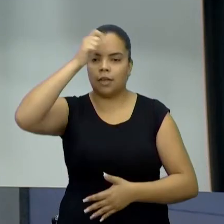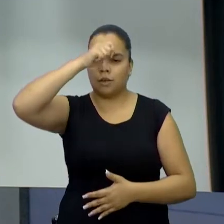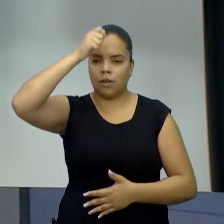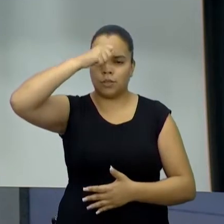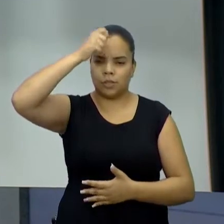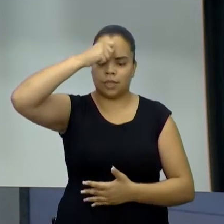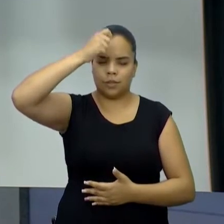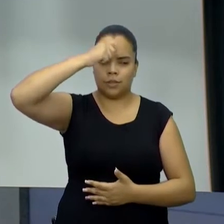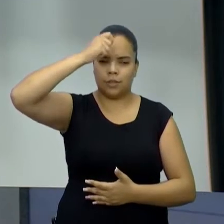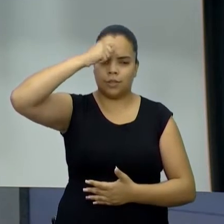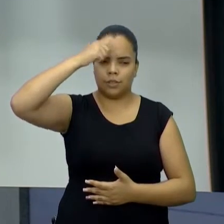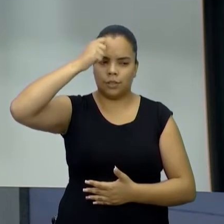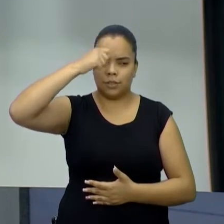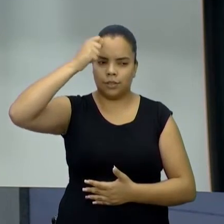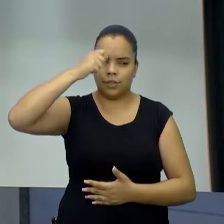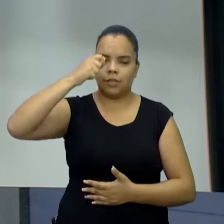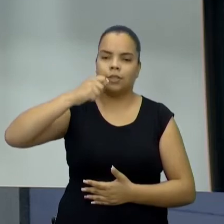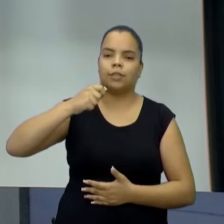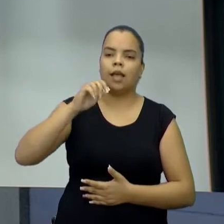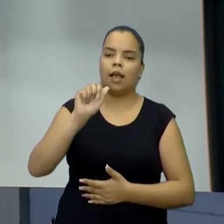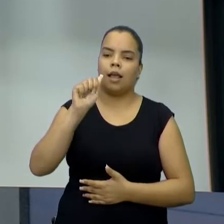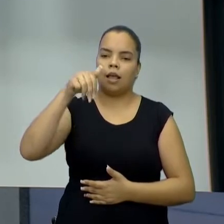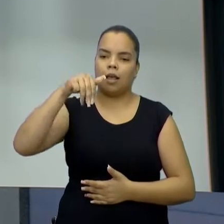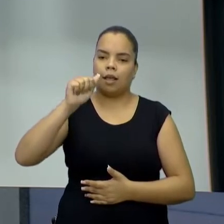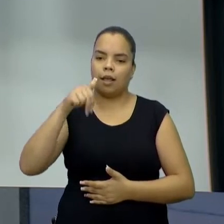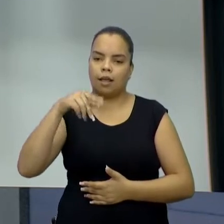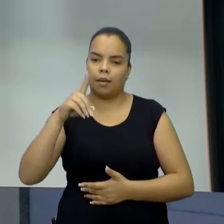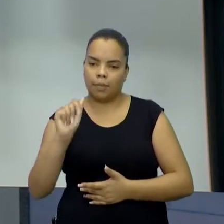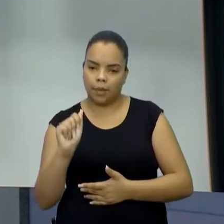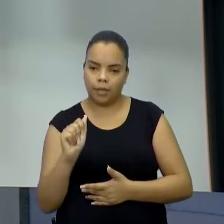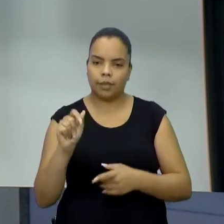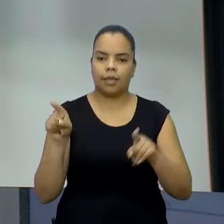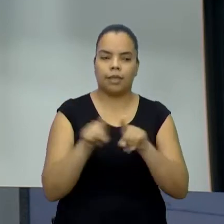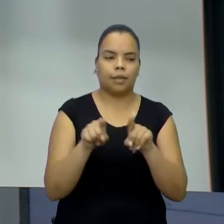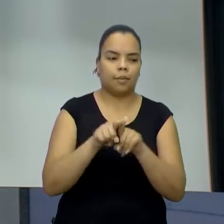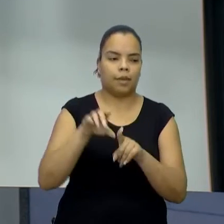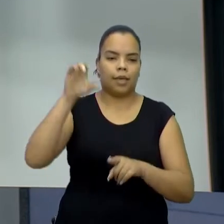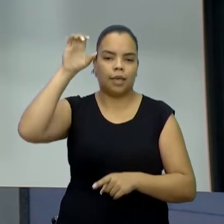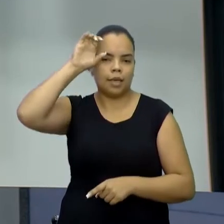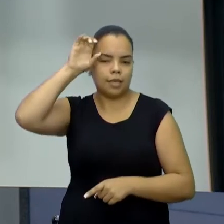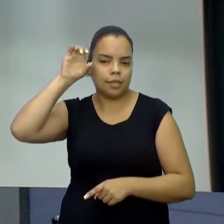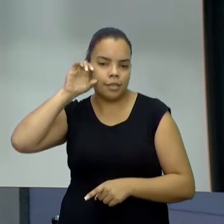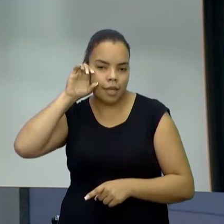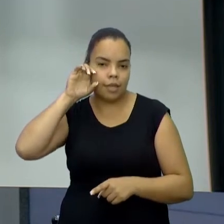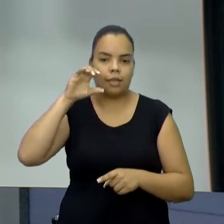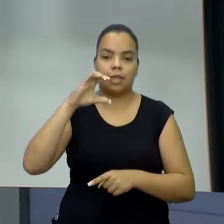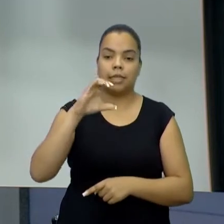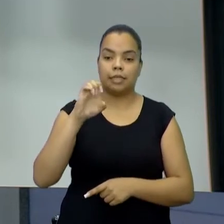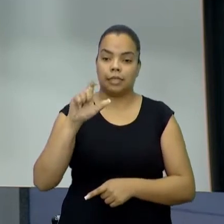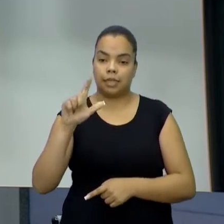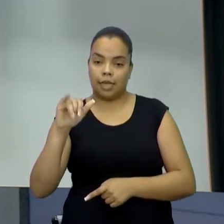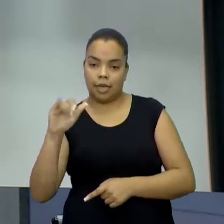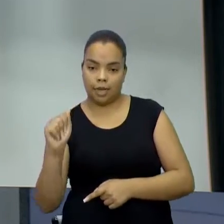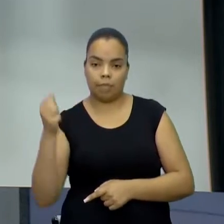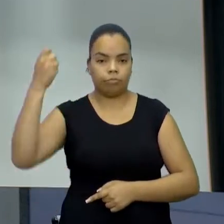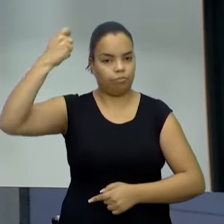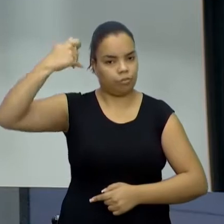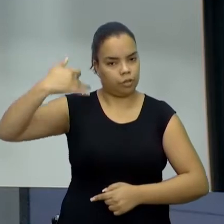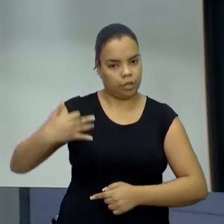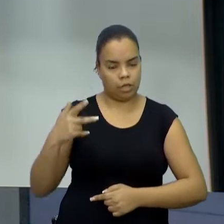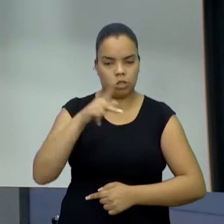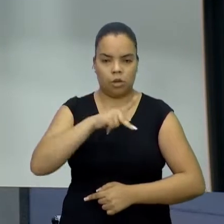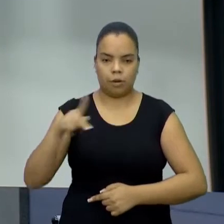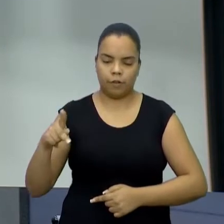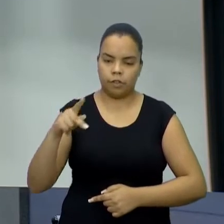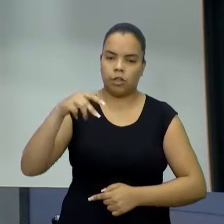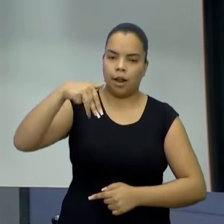que estão levando a minha voz aí para vocês. Ok? Então vou fazer a minha autodescrição. Eu sou a professora Mara